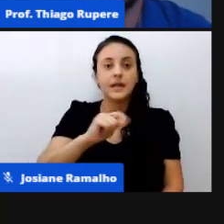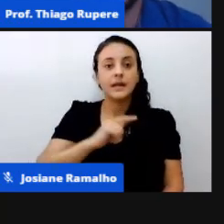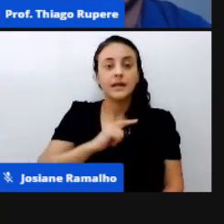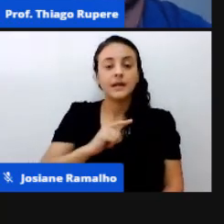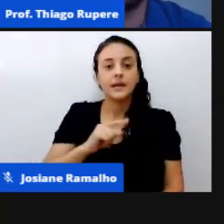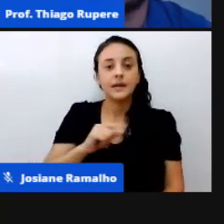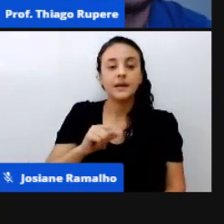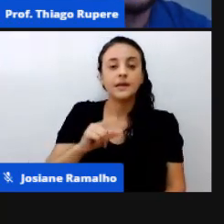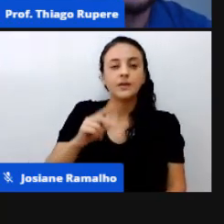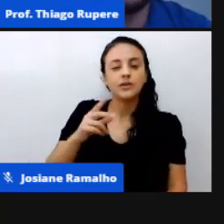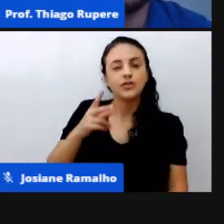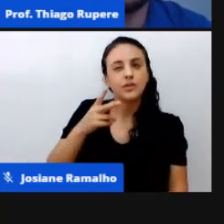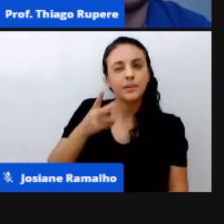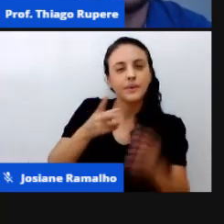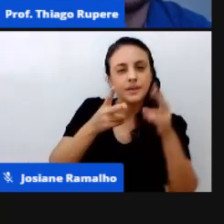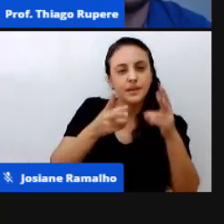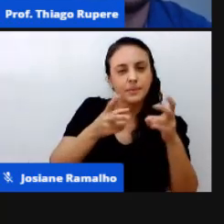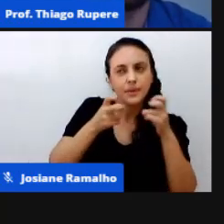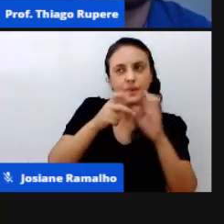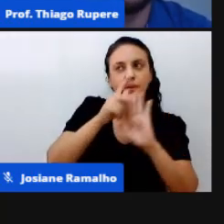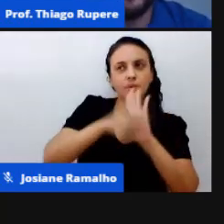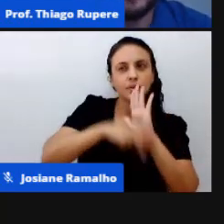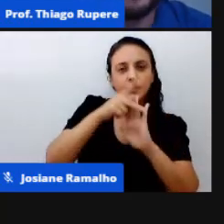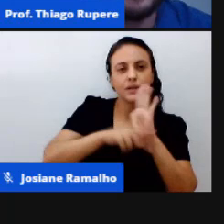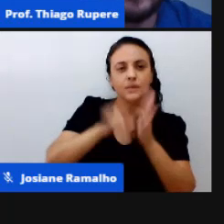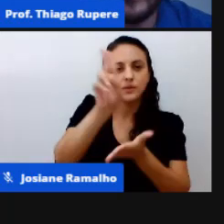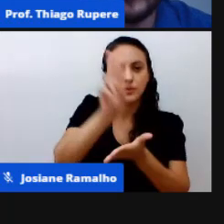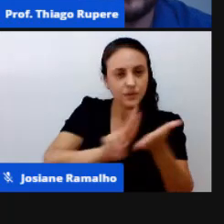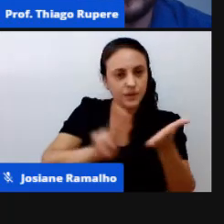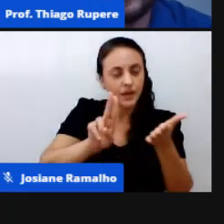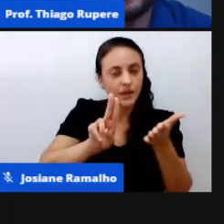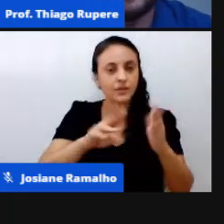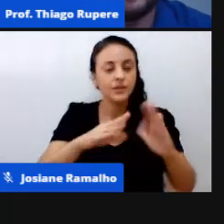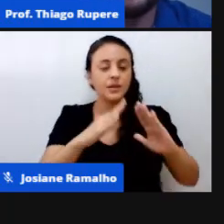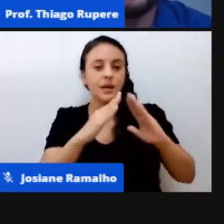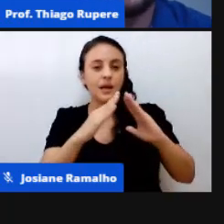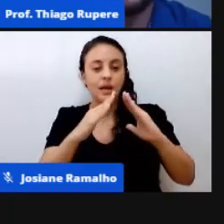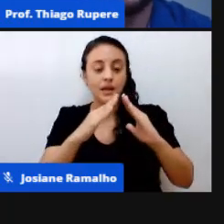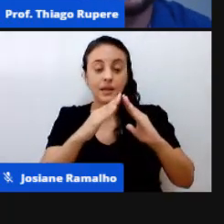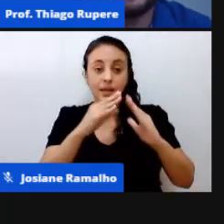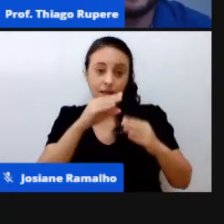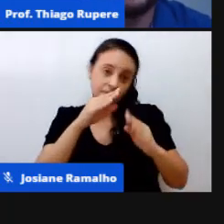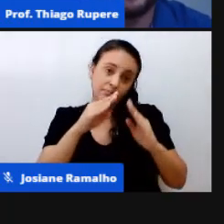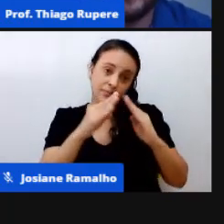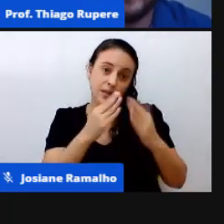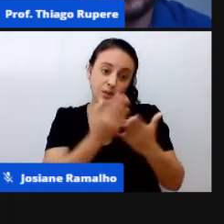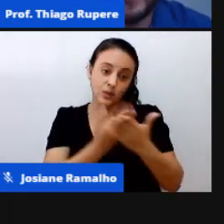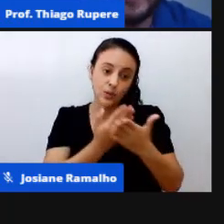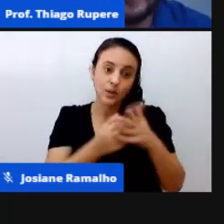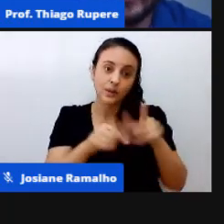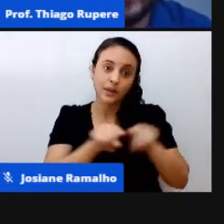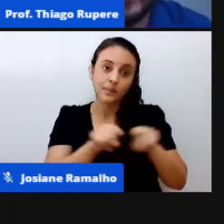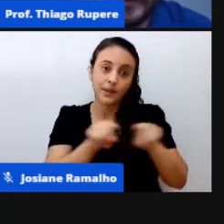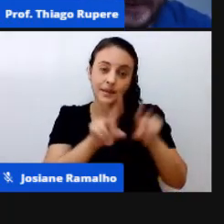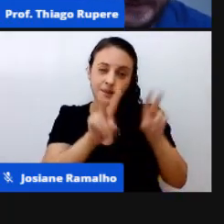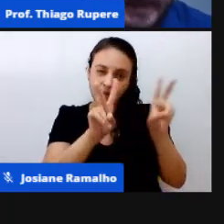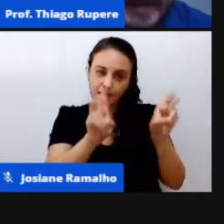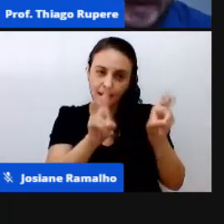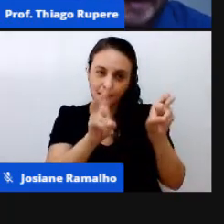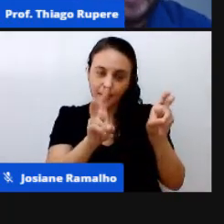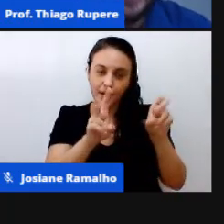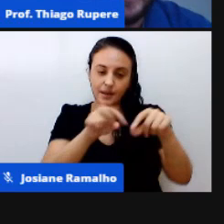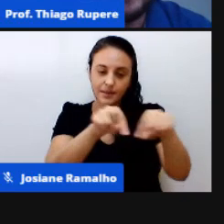das universidades, nas escolas, muito sobre essa questão da sala de aula invertida. Ela vai ser abordada aqui hoje